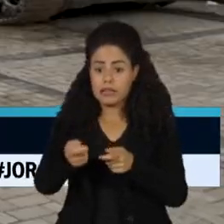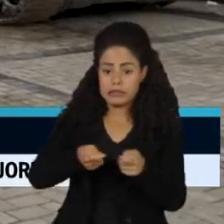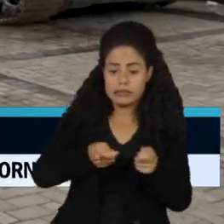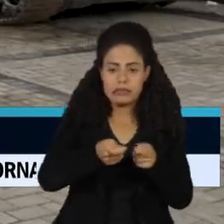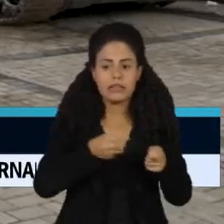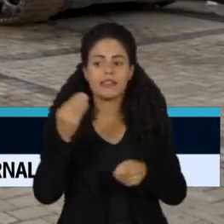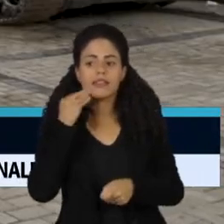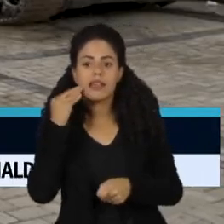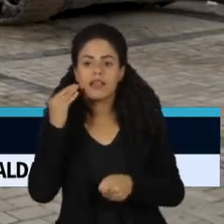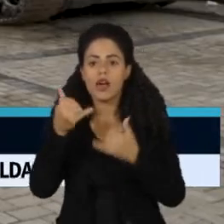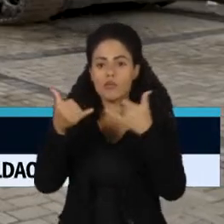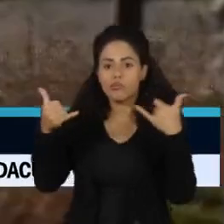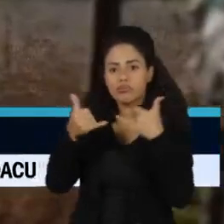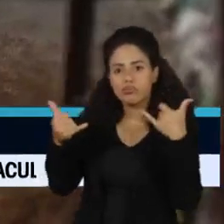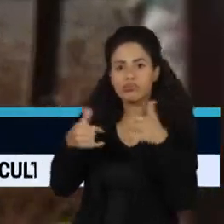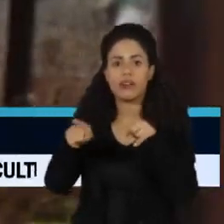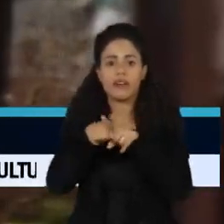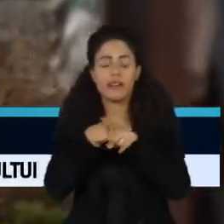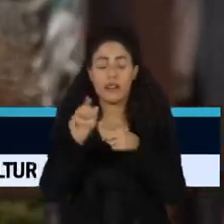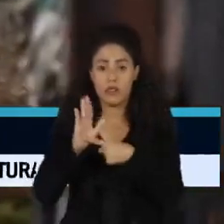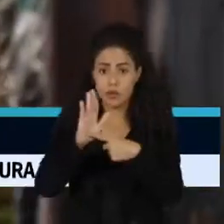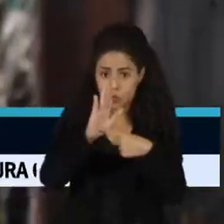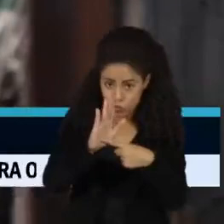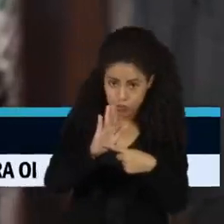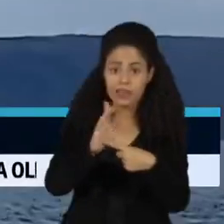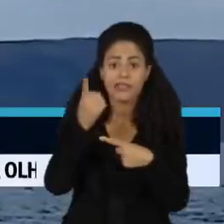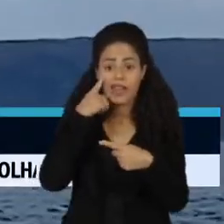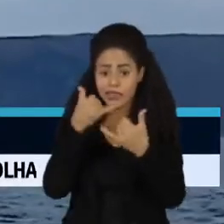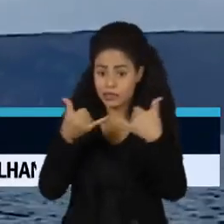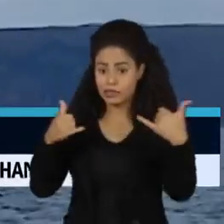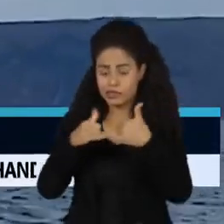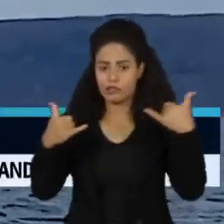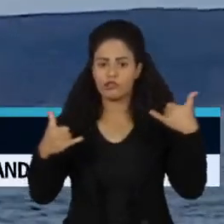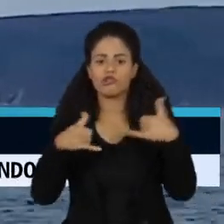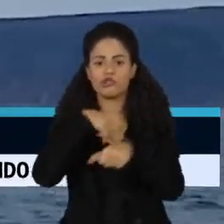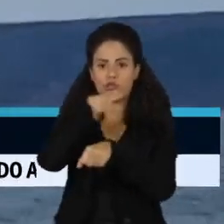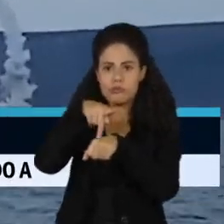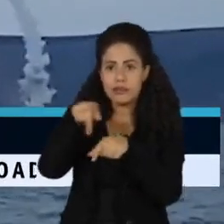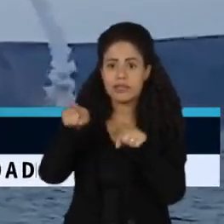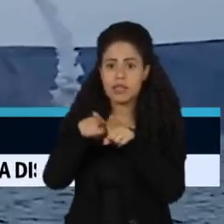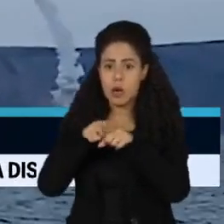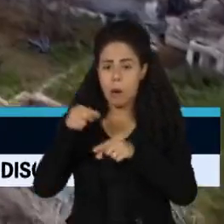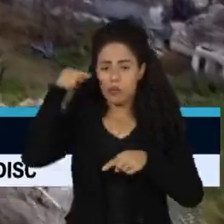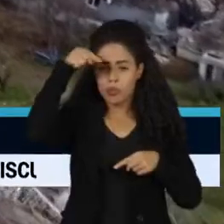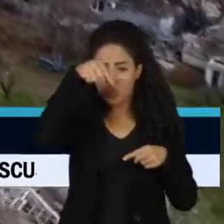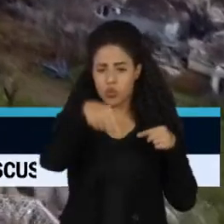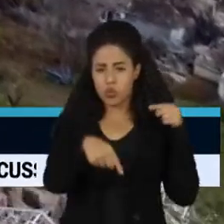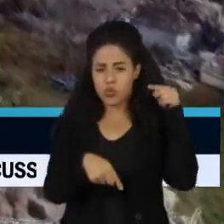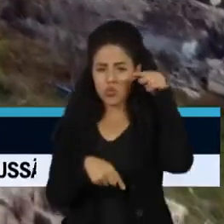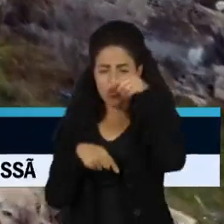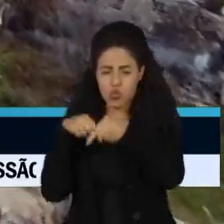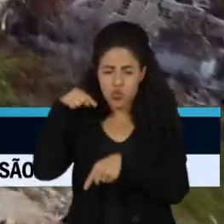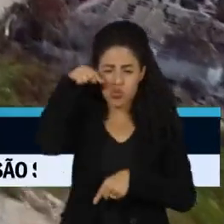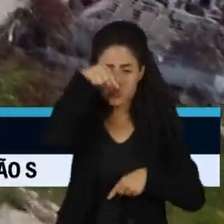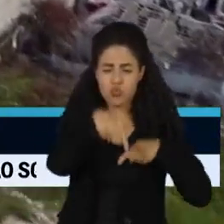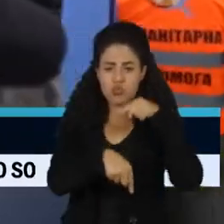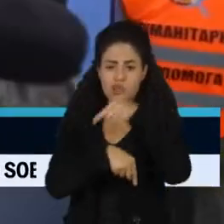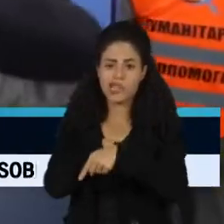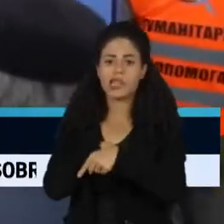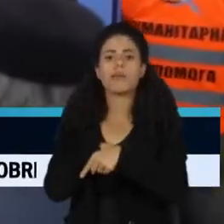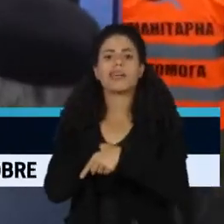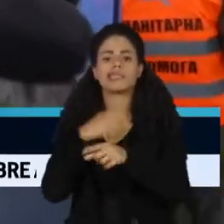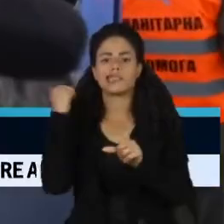instalações militares e a infraestrutura energética do país. Mas mísseis atingiram regiões residenciais e mataram